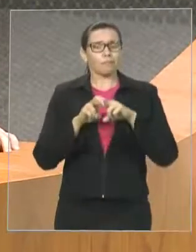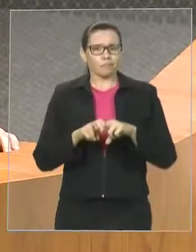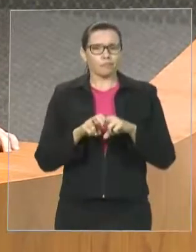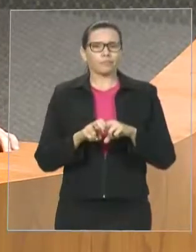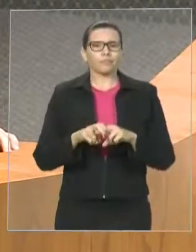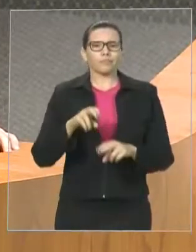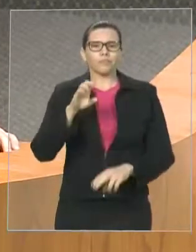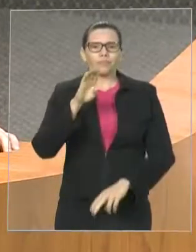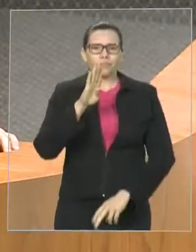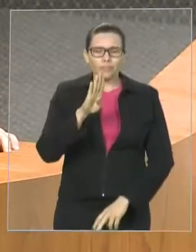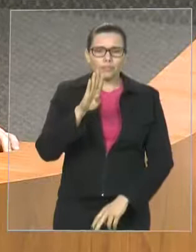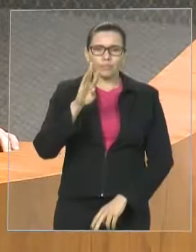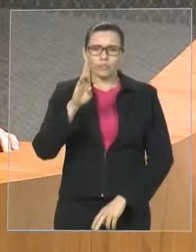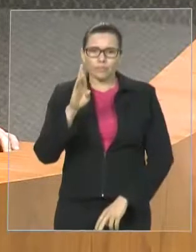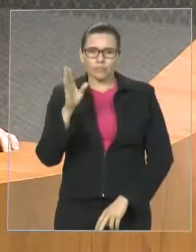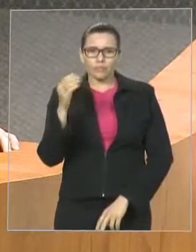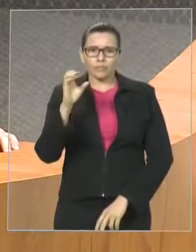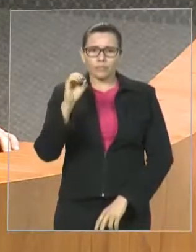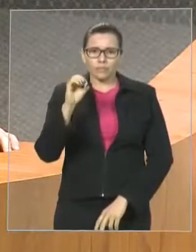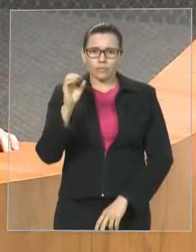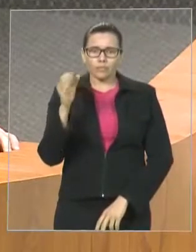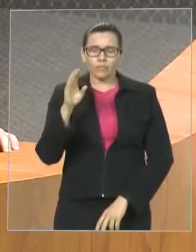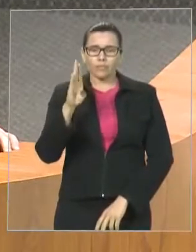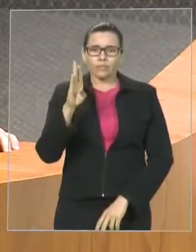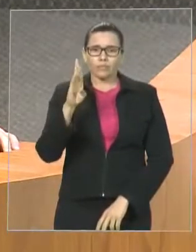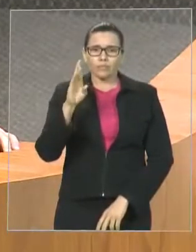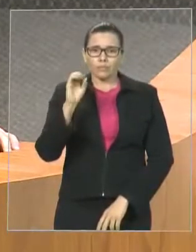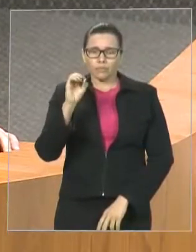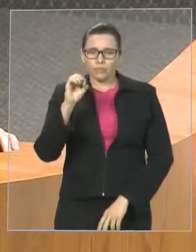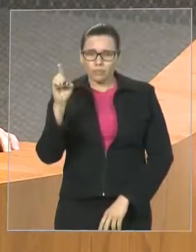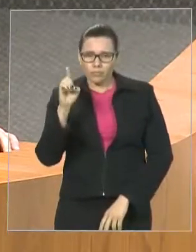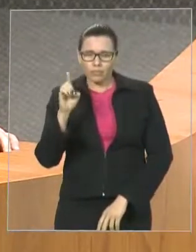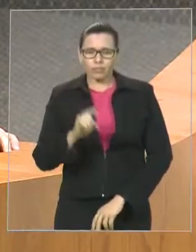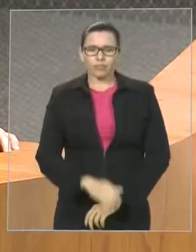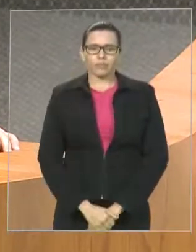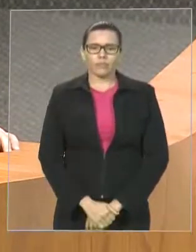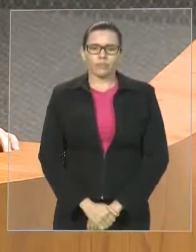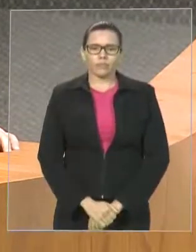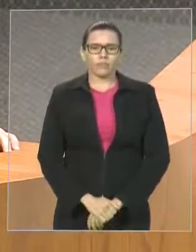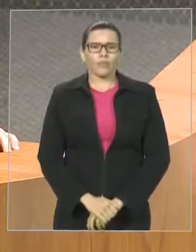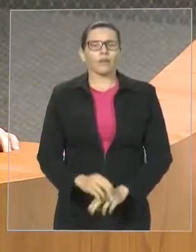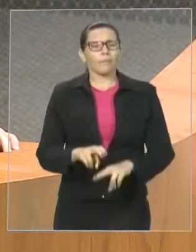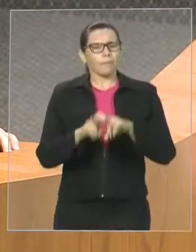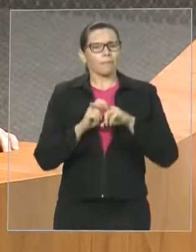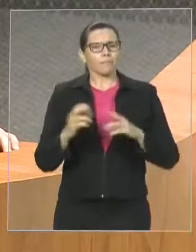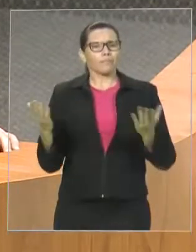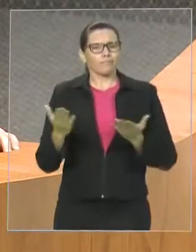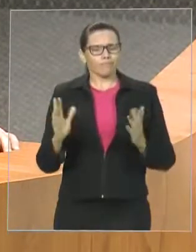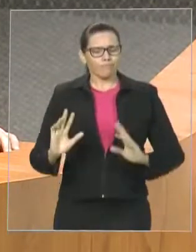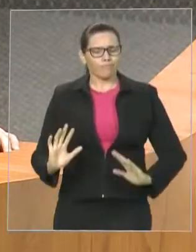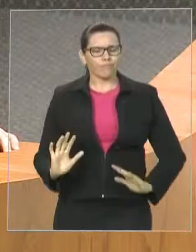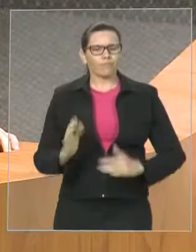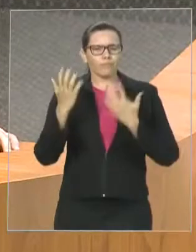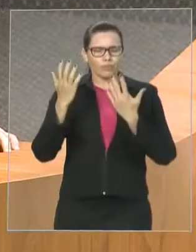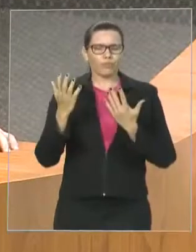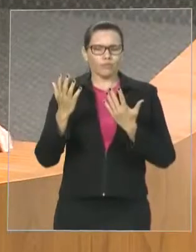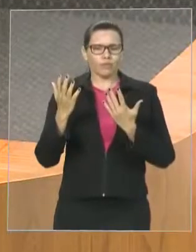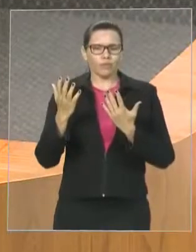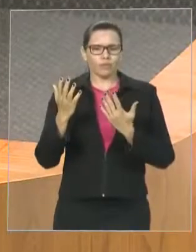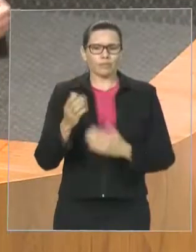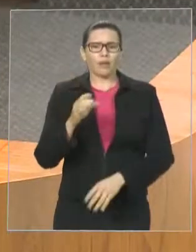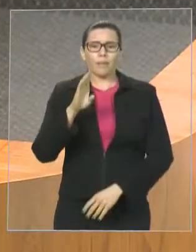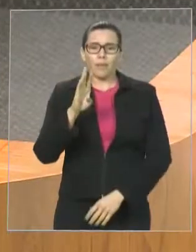a Prefeitura de Timon lançou um projeto de criar o Festival de Música BR Obró,